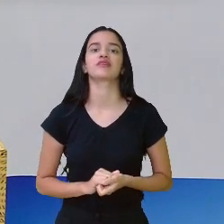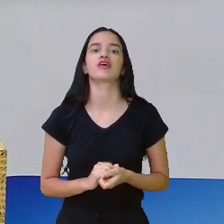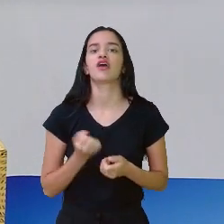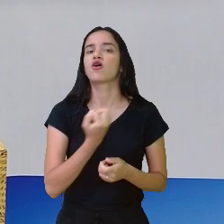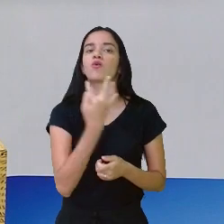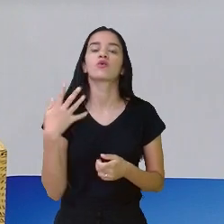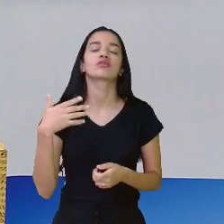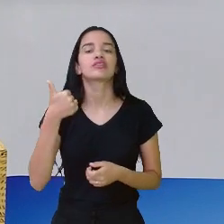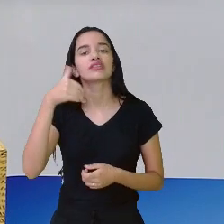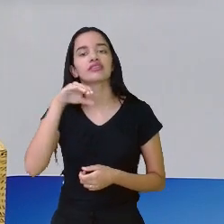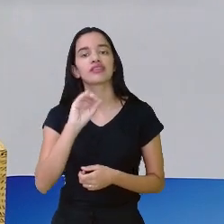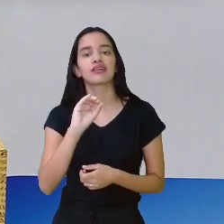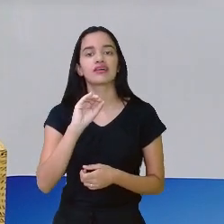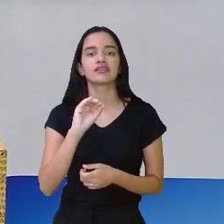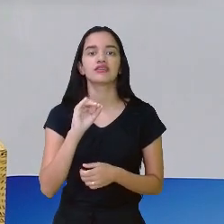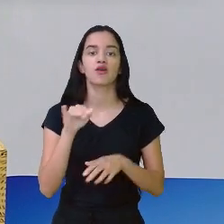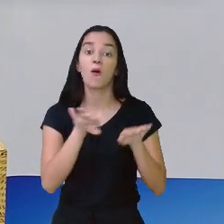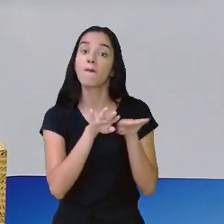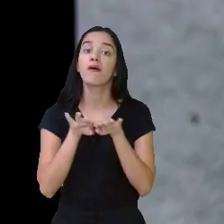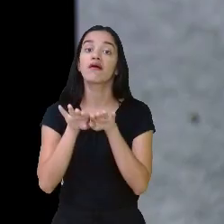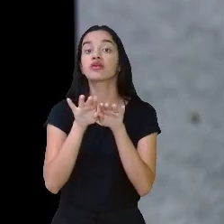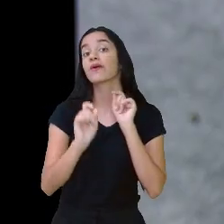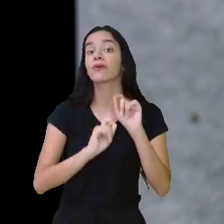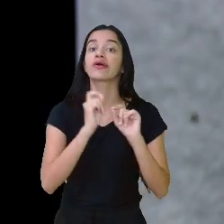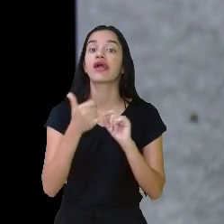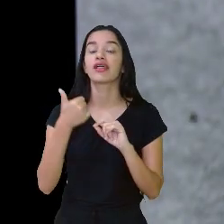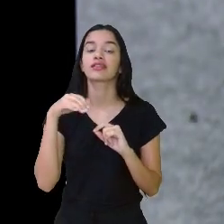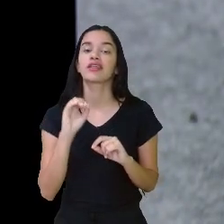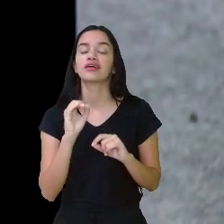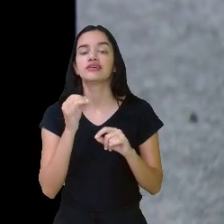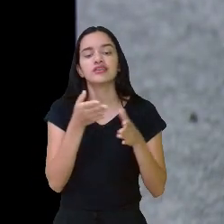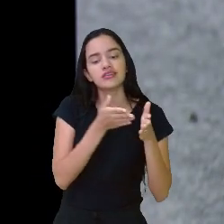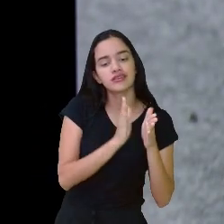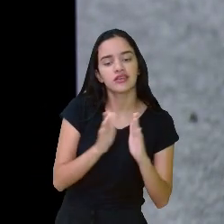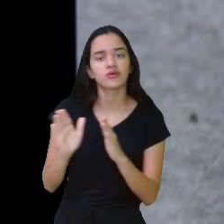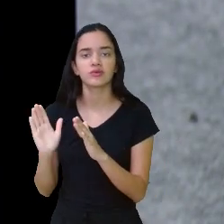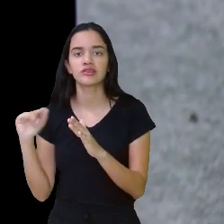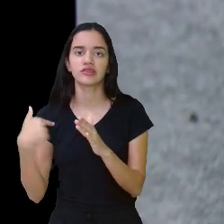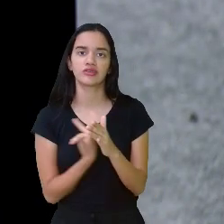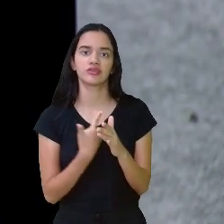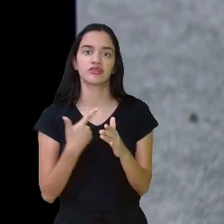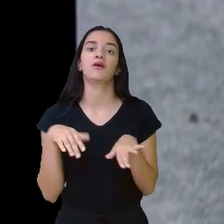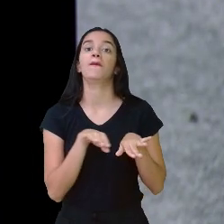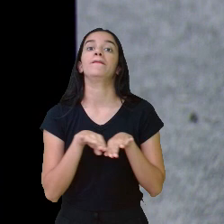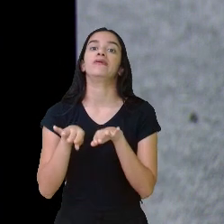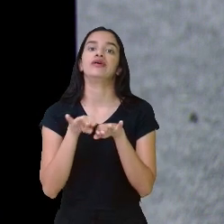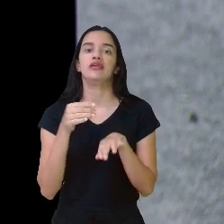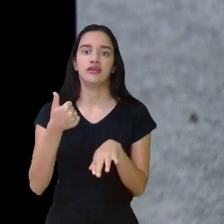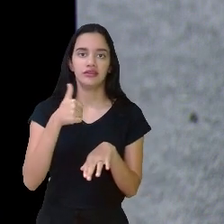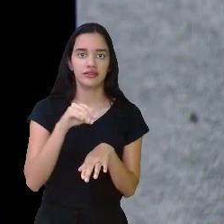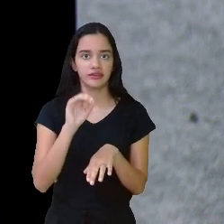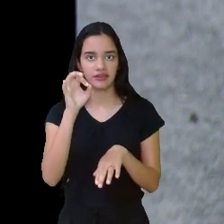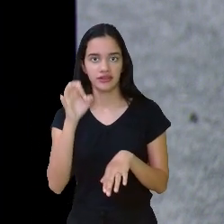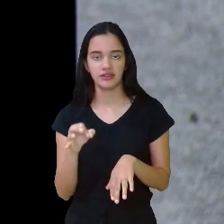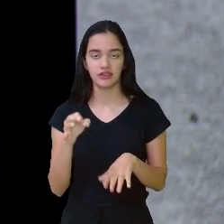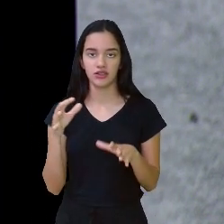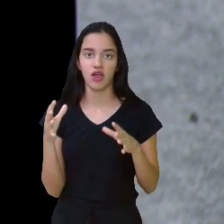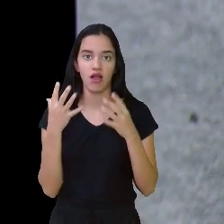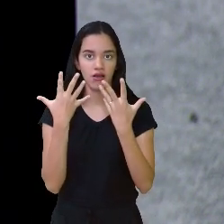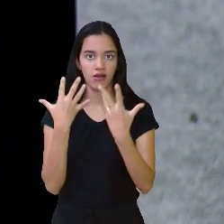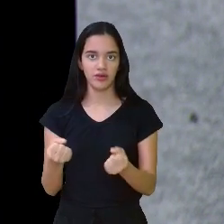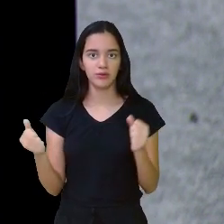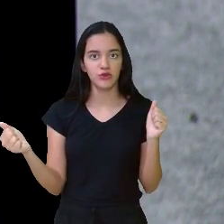Contando de 10 em 10, o padrão aqui é 10. Lembrando sequência numérica, nós temos aqui o padrão 10, tá certo? Vamos